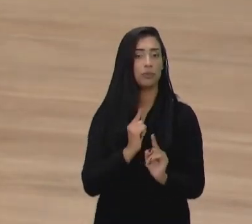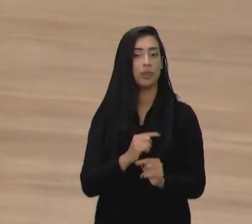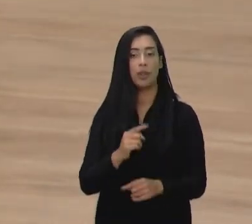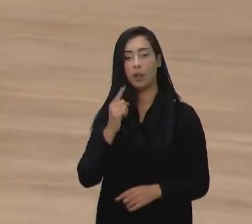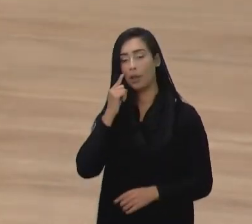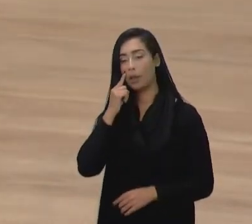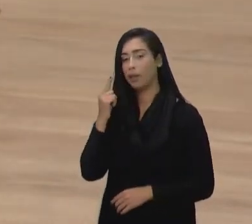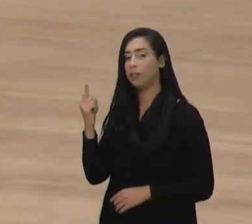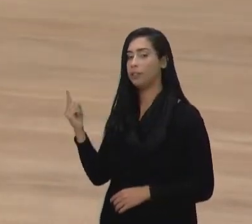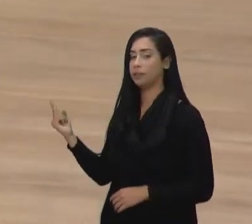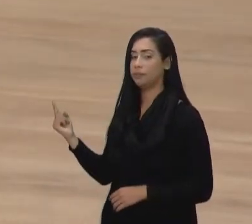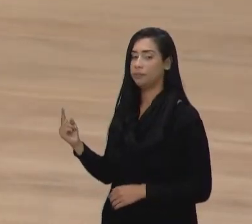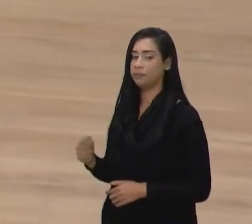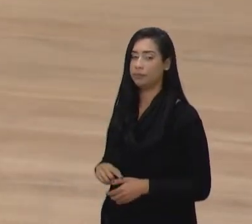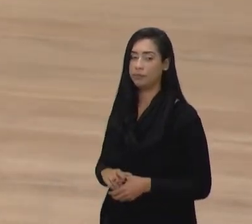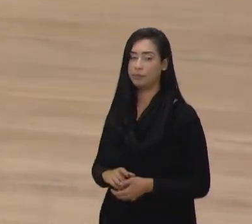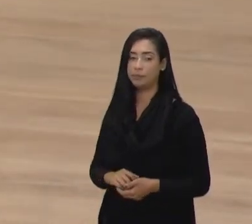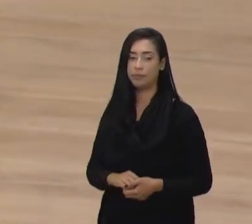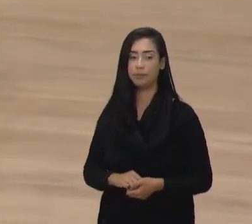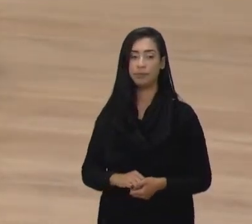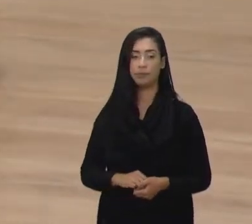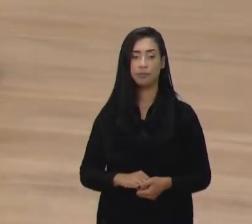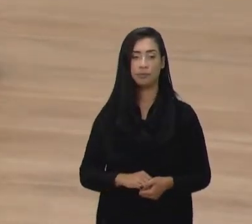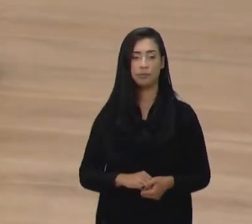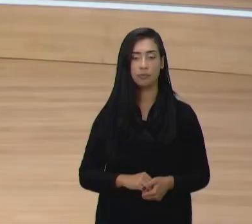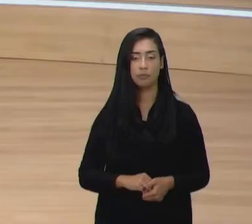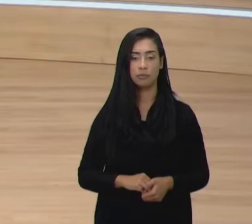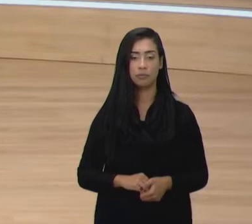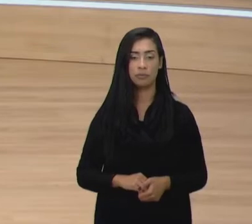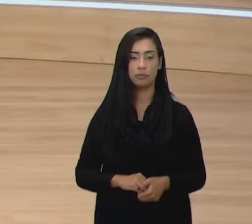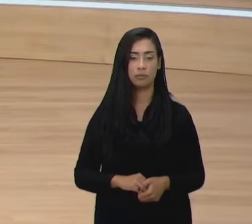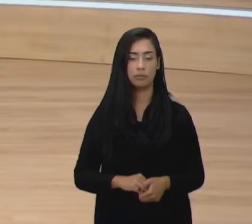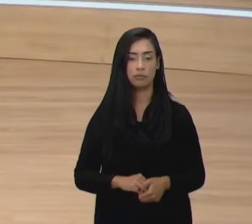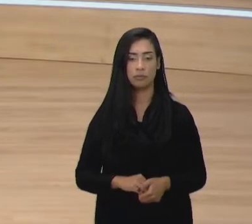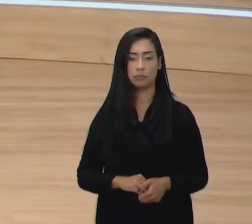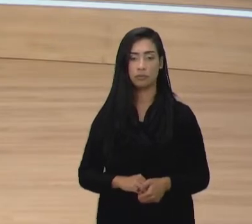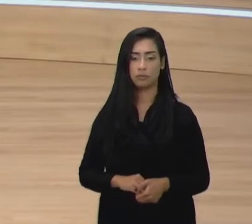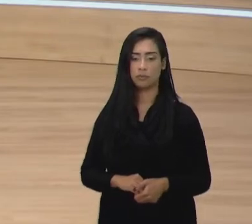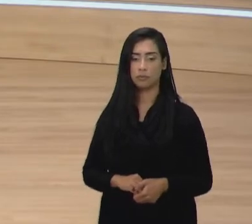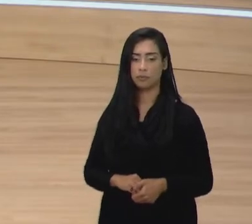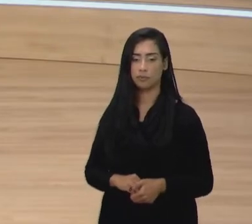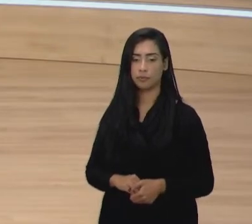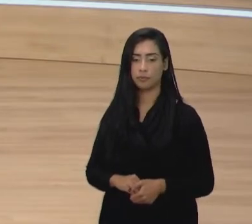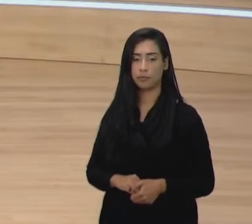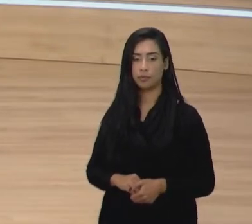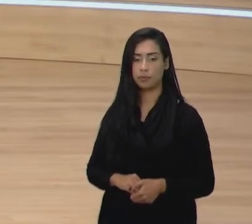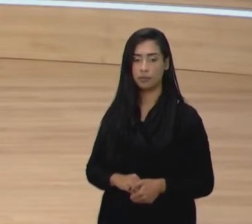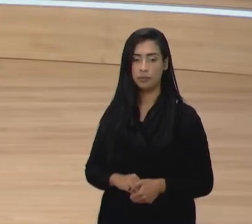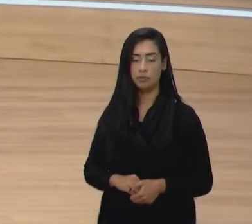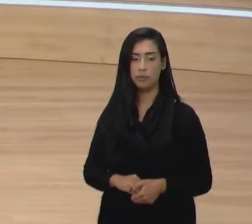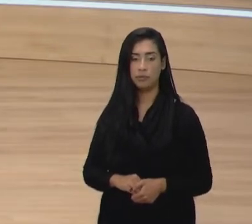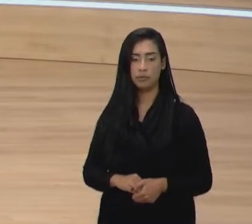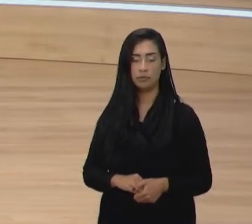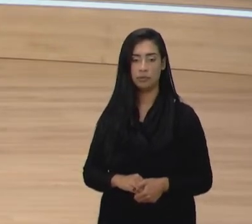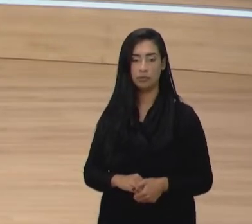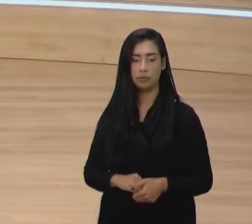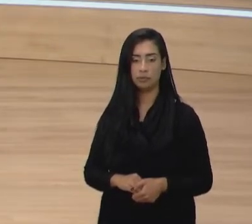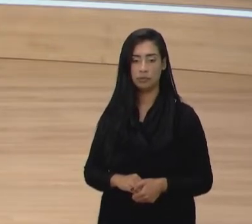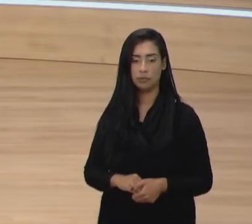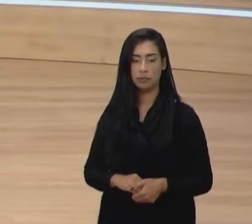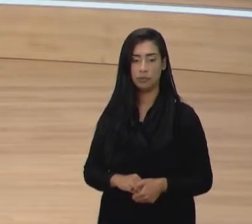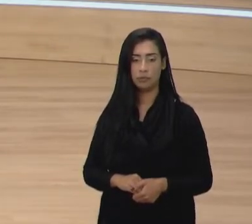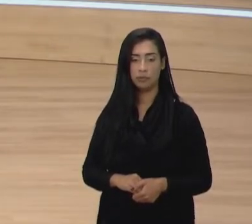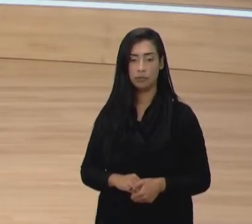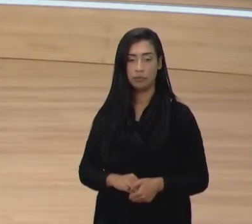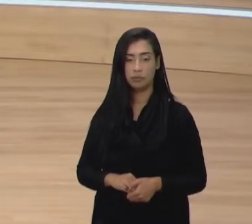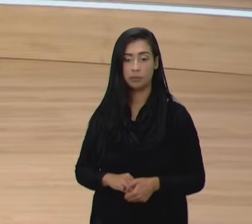É um high five, volta, quase, ó. Volta. Só acerta a mão. Só tem que acertar. Ok? E essa pisadinha atrás, ó, os dois